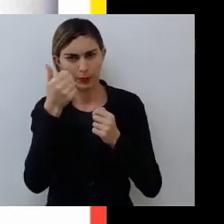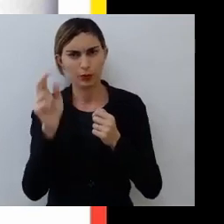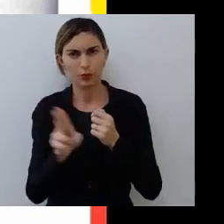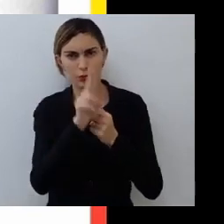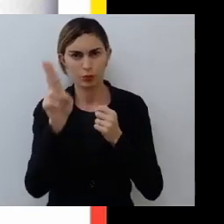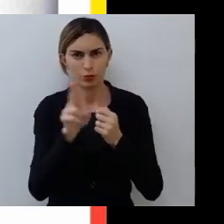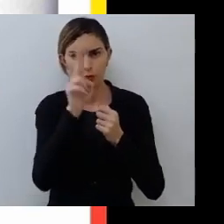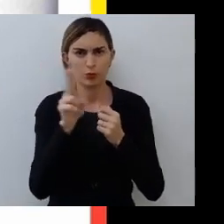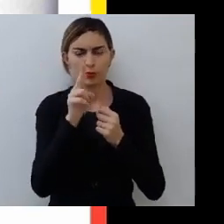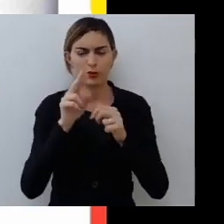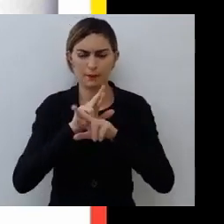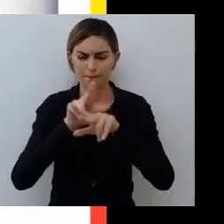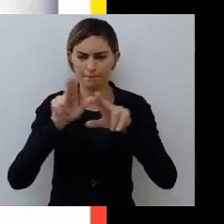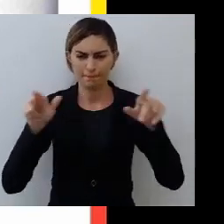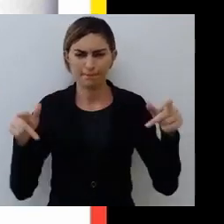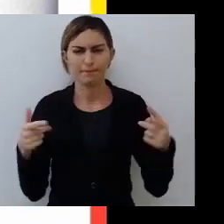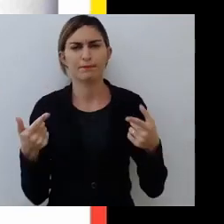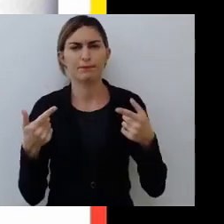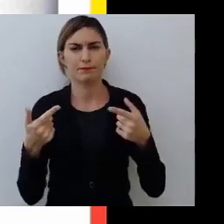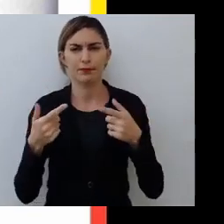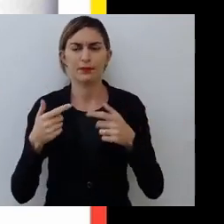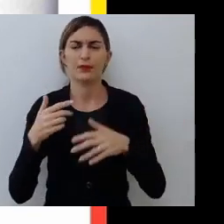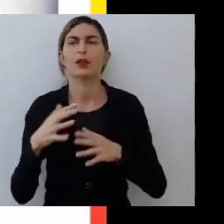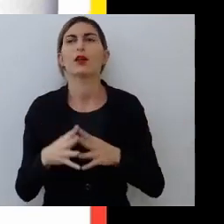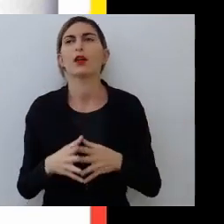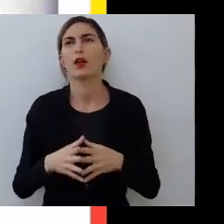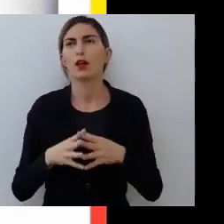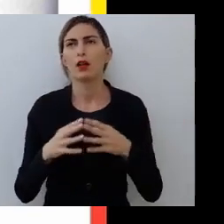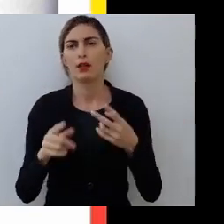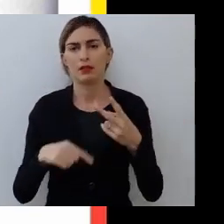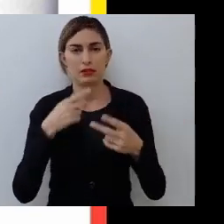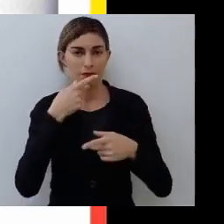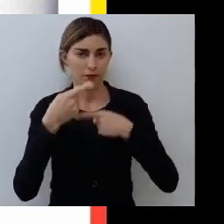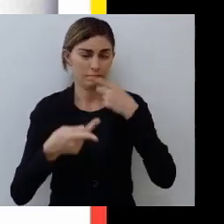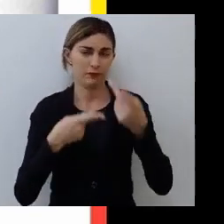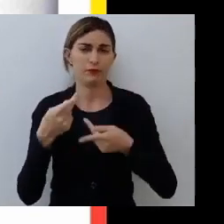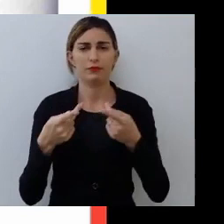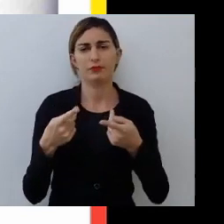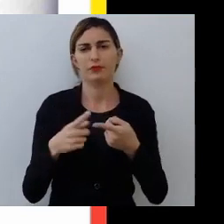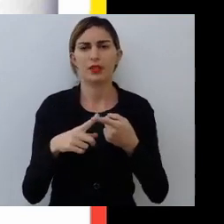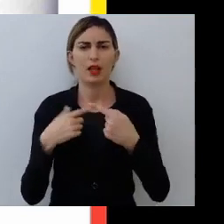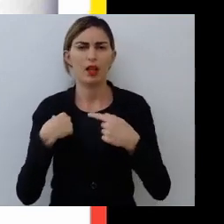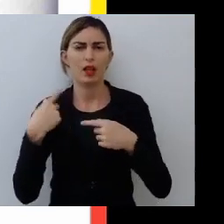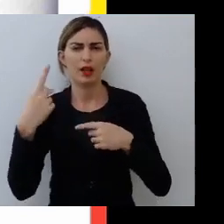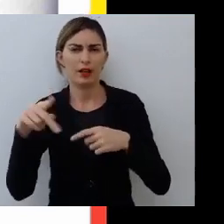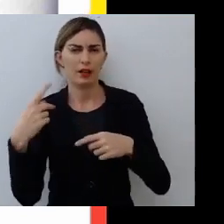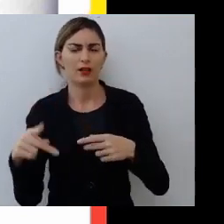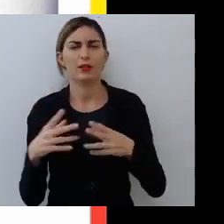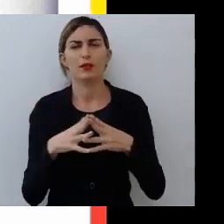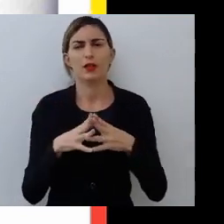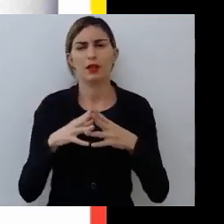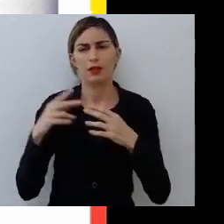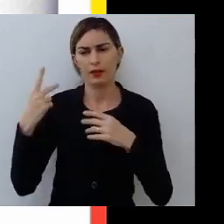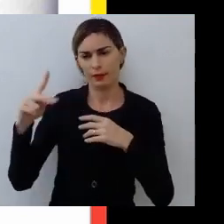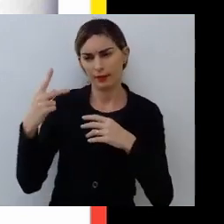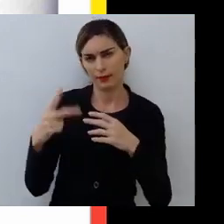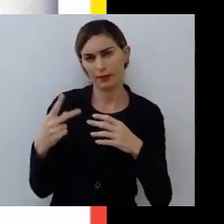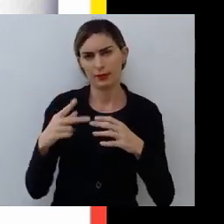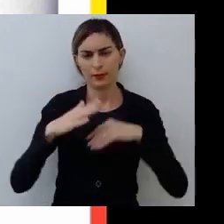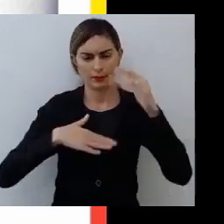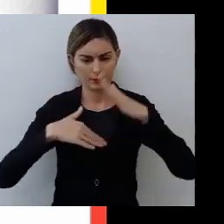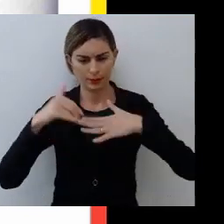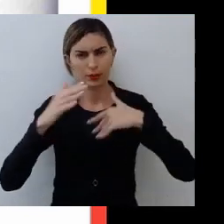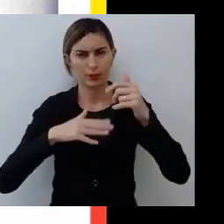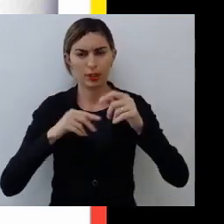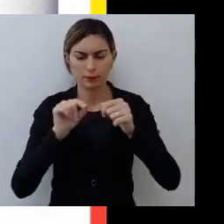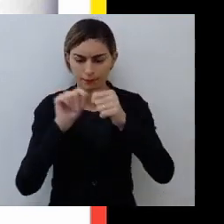utilizar ferramentas de forma mais complexa, sem falar que é graças a essa